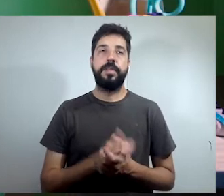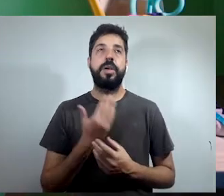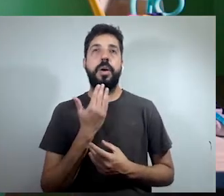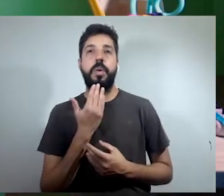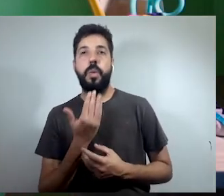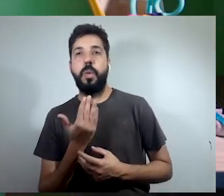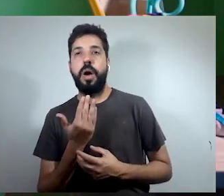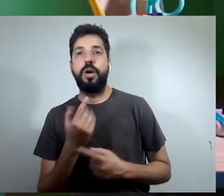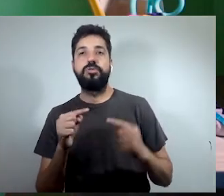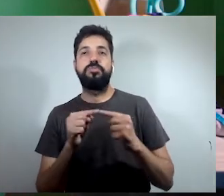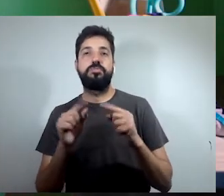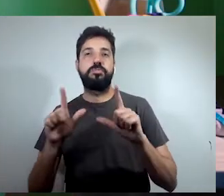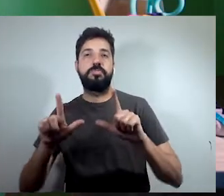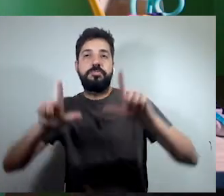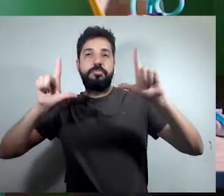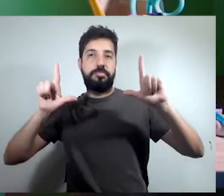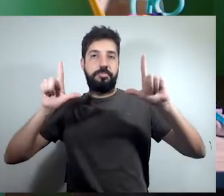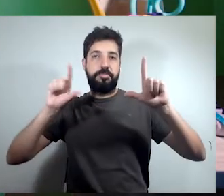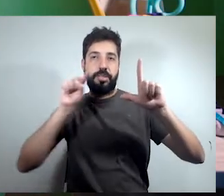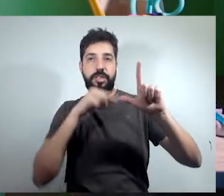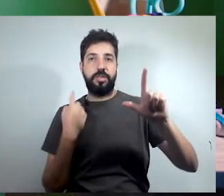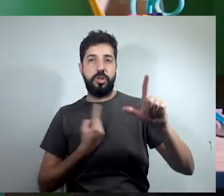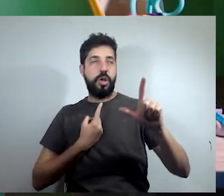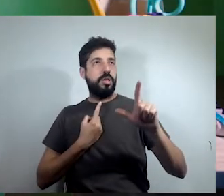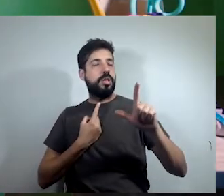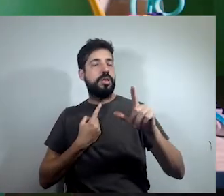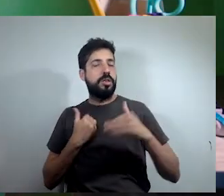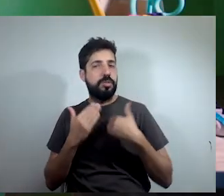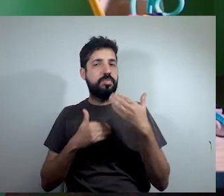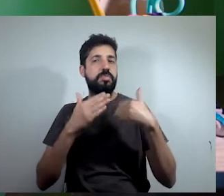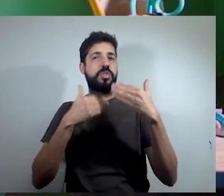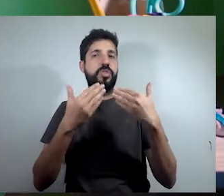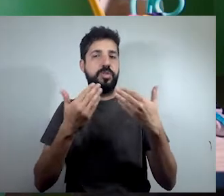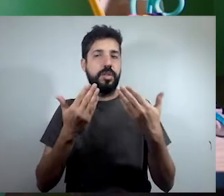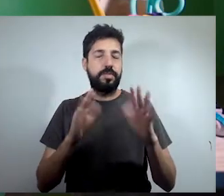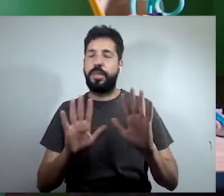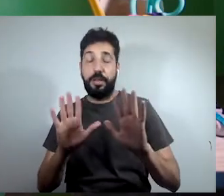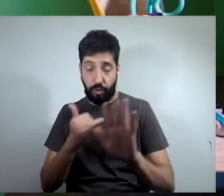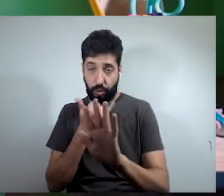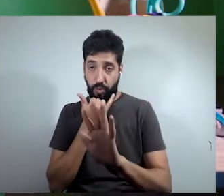quais telas que a gente busca desenvolver? Quais telas não?